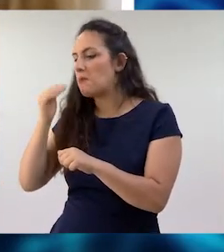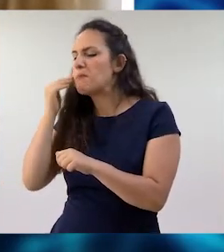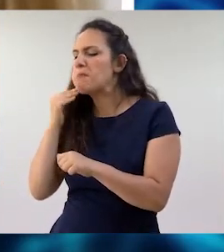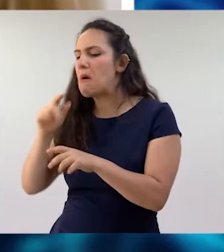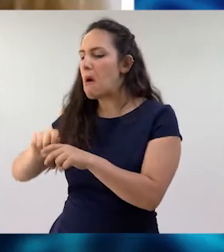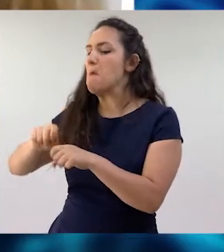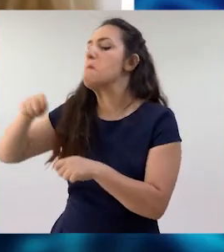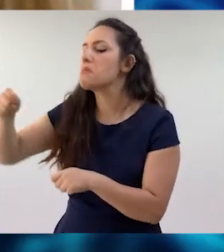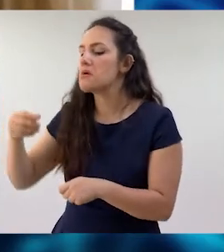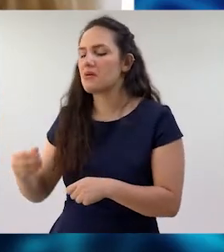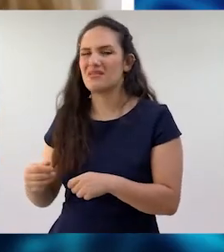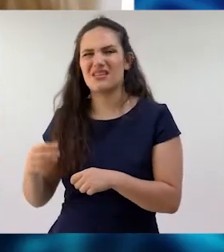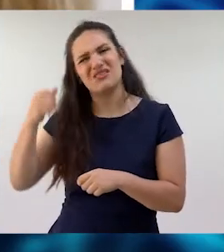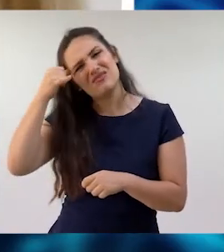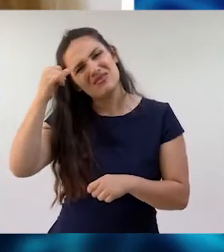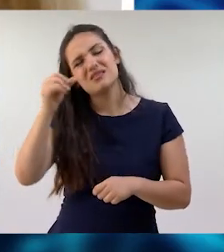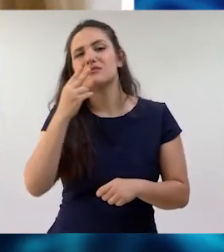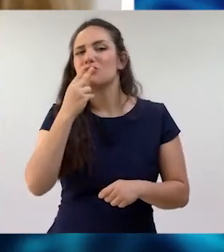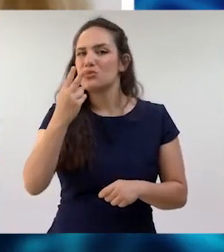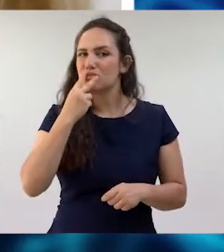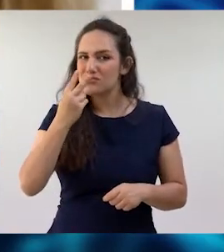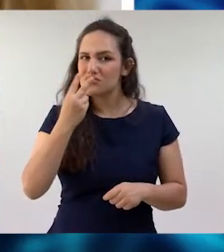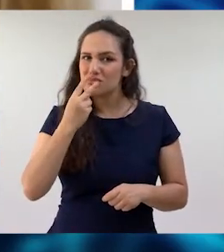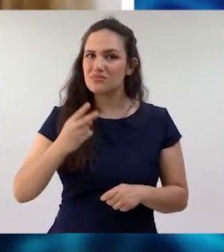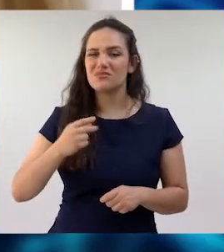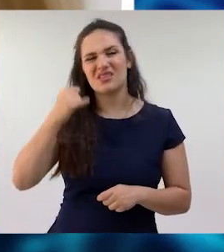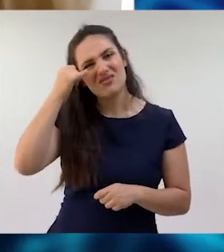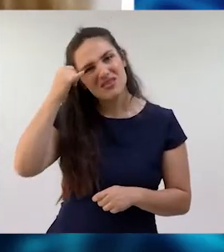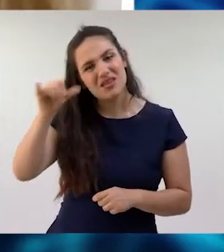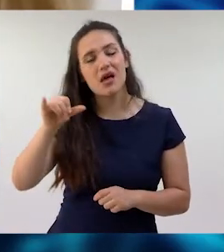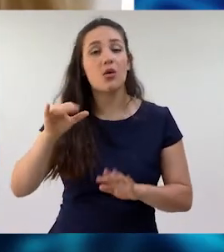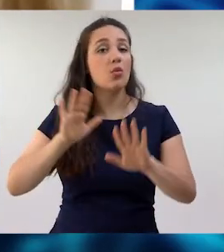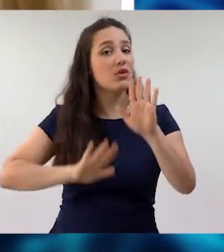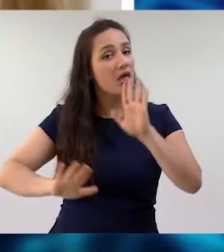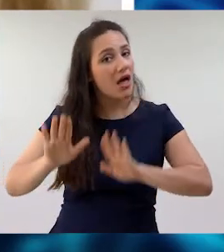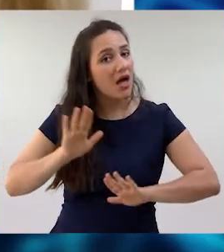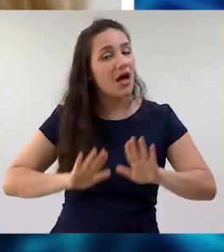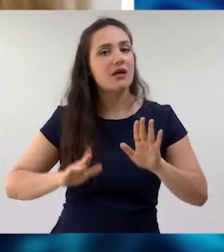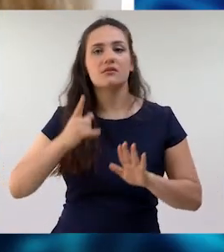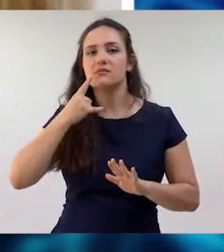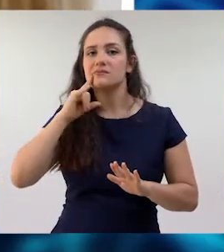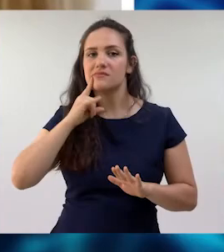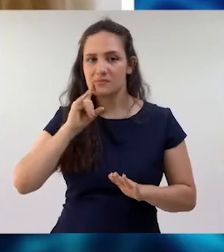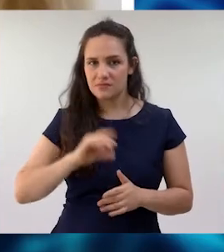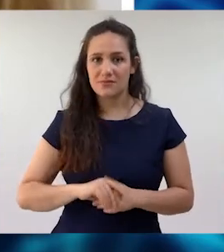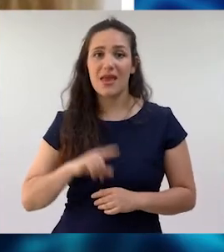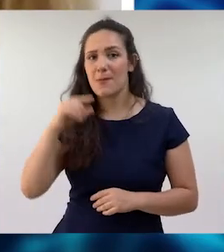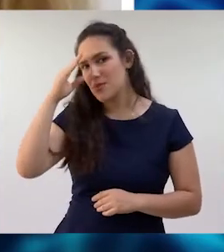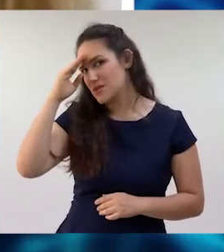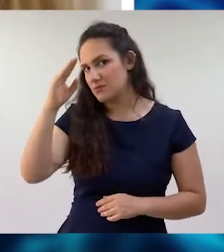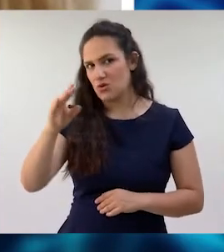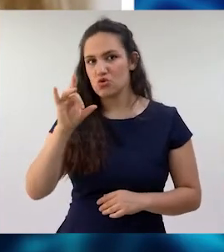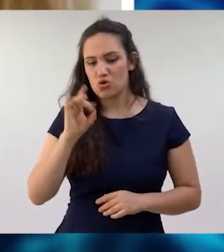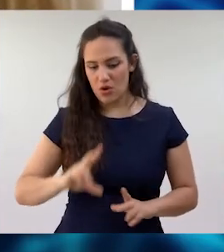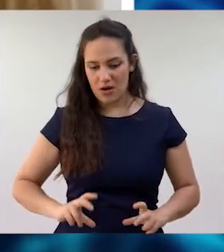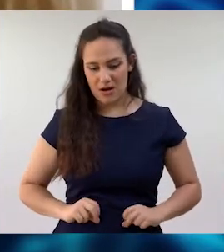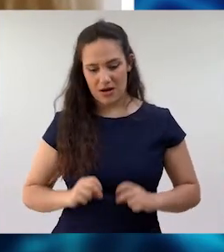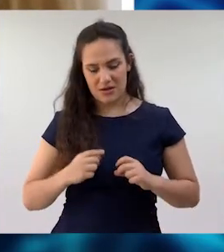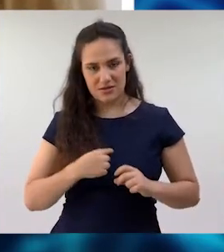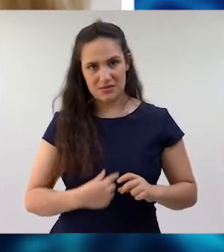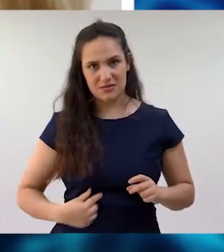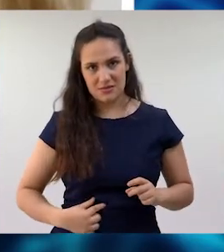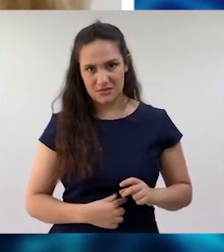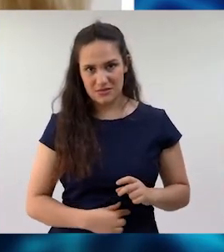com moderação. Isso é o principal para tudo, não só para o câncer de